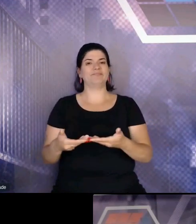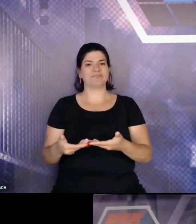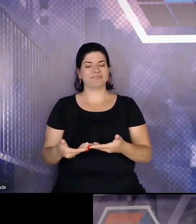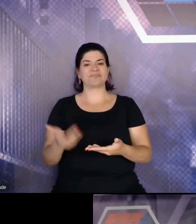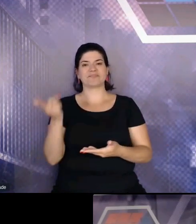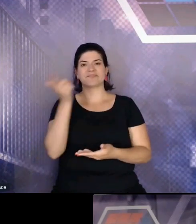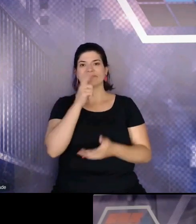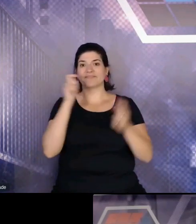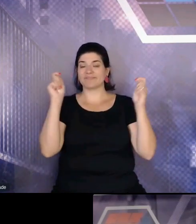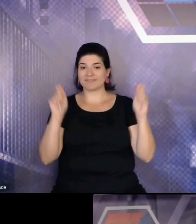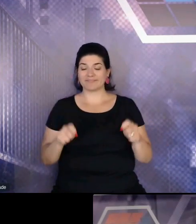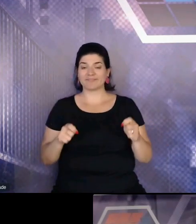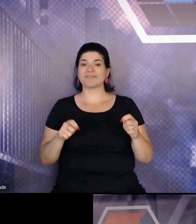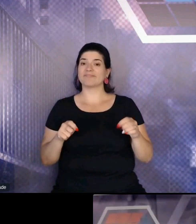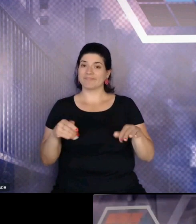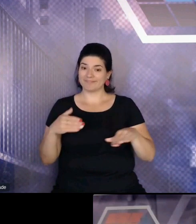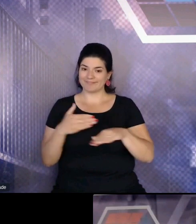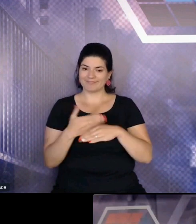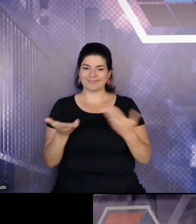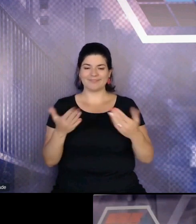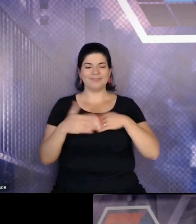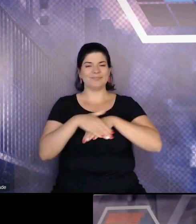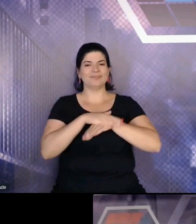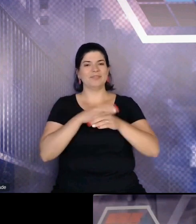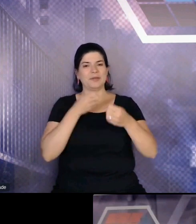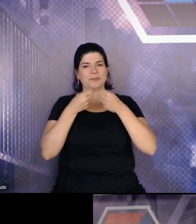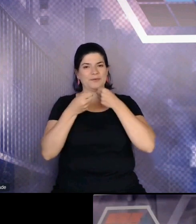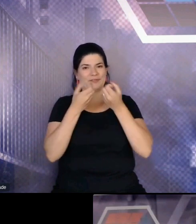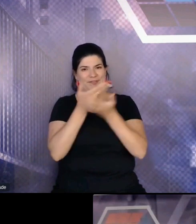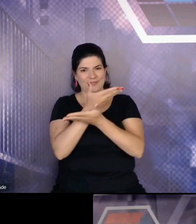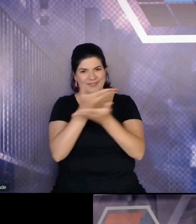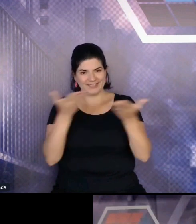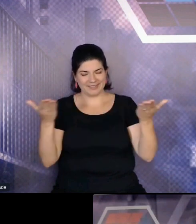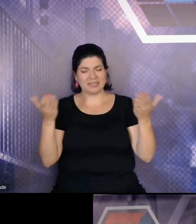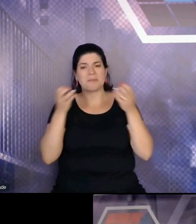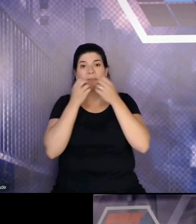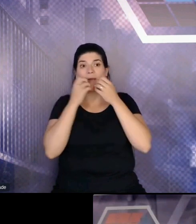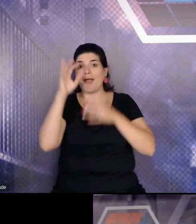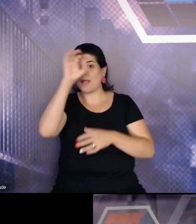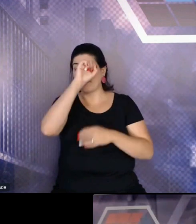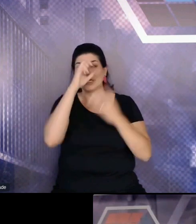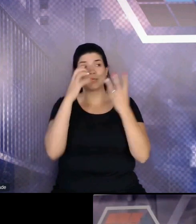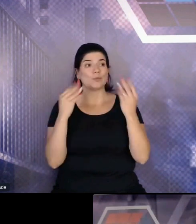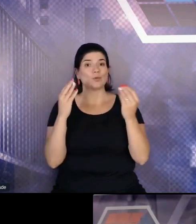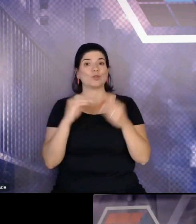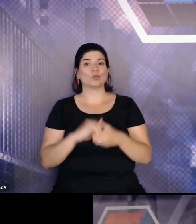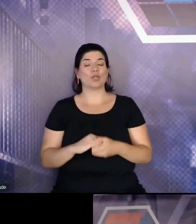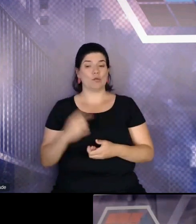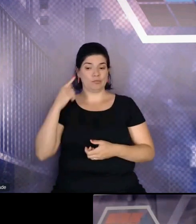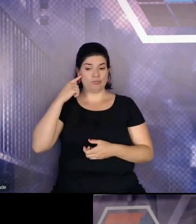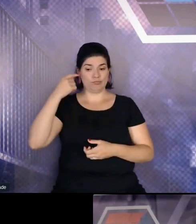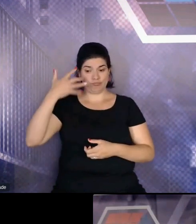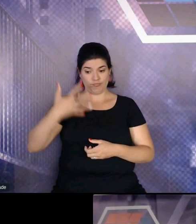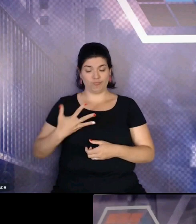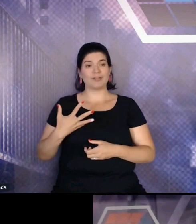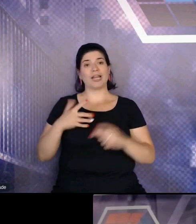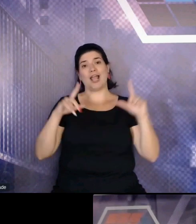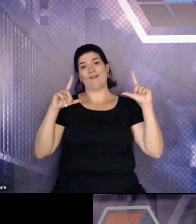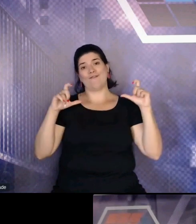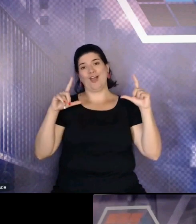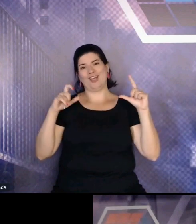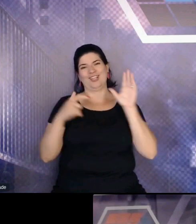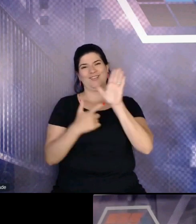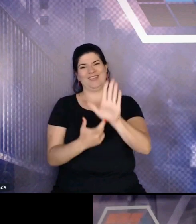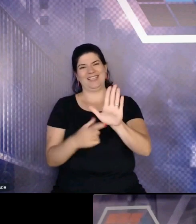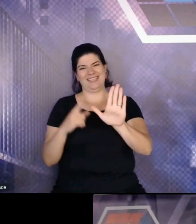ter essa horinha de conversa com vocês. Com certeza a gente vai ter muito aprendizado. Vou fazer uma descrição da foto que está